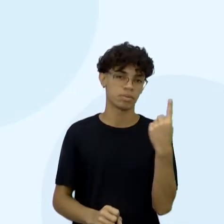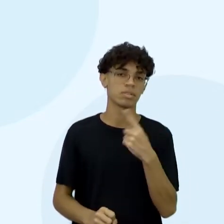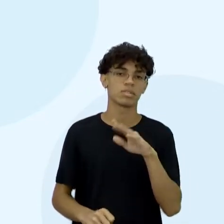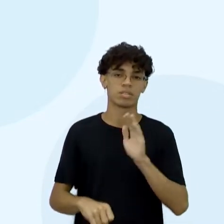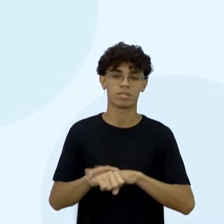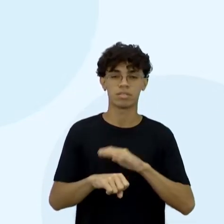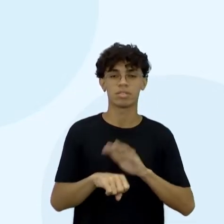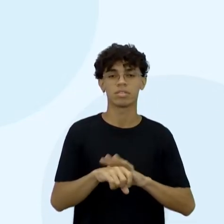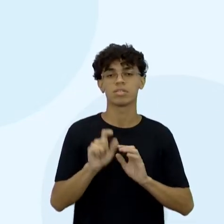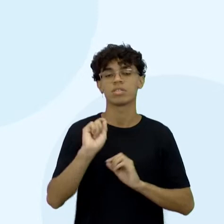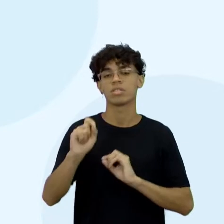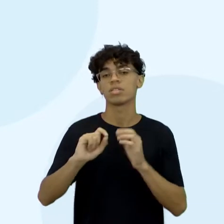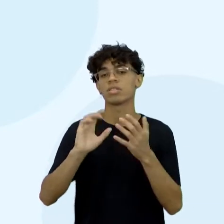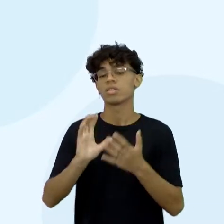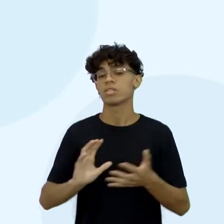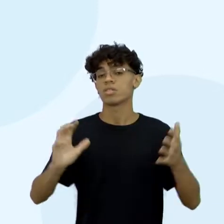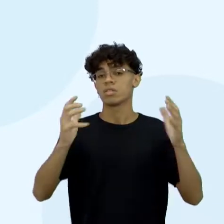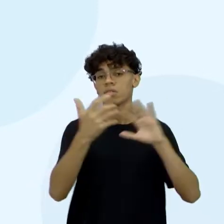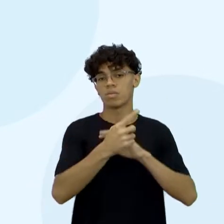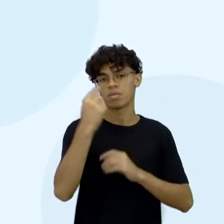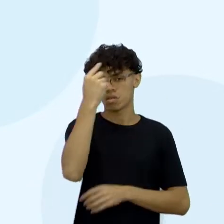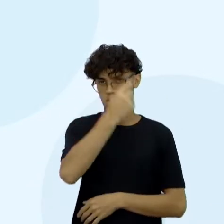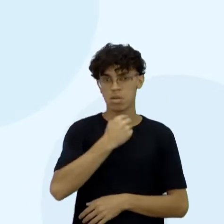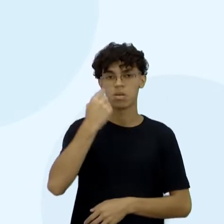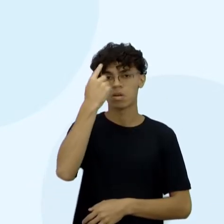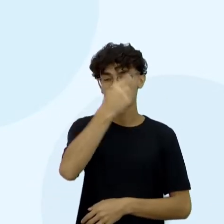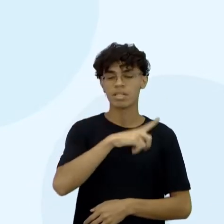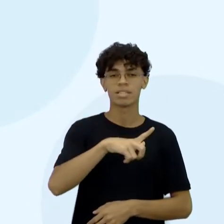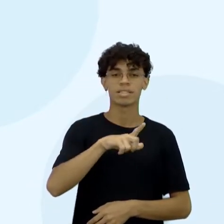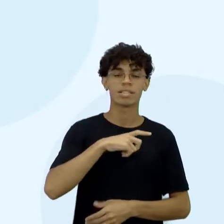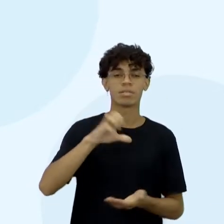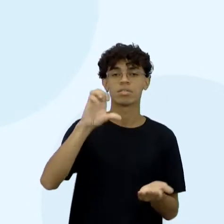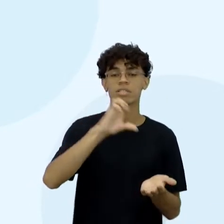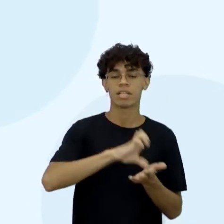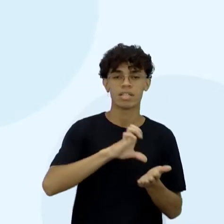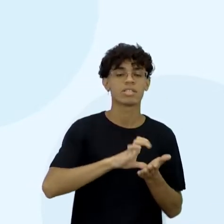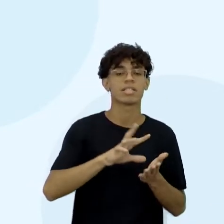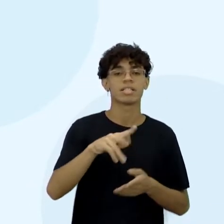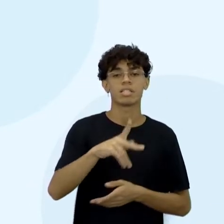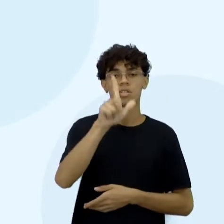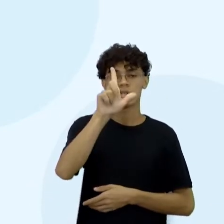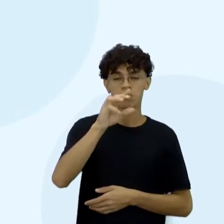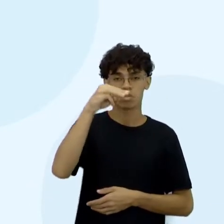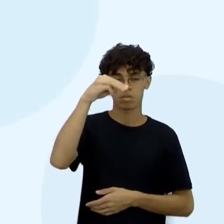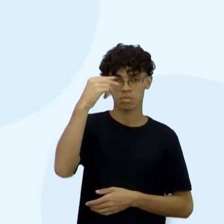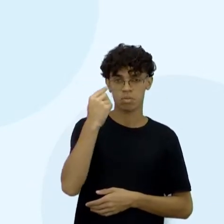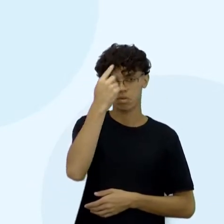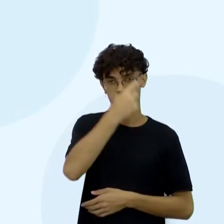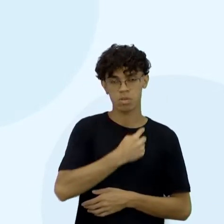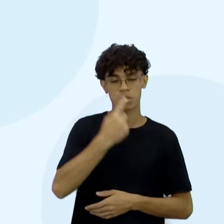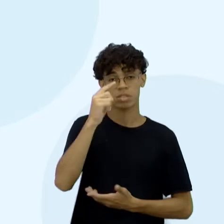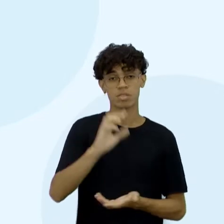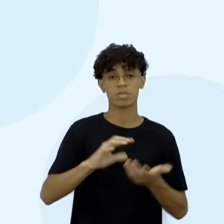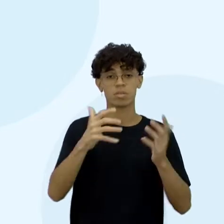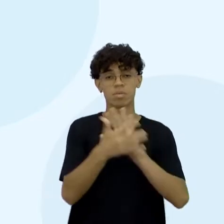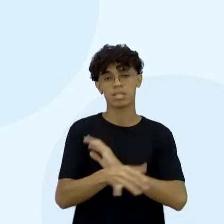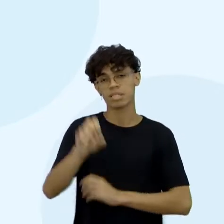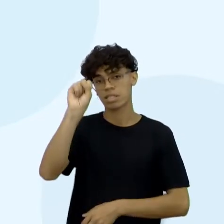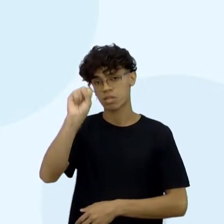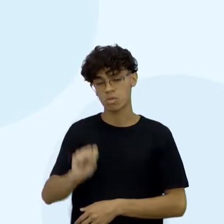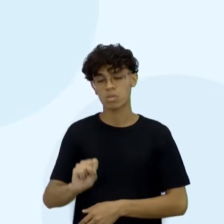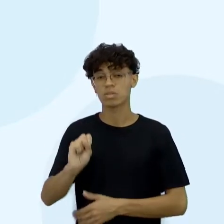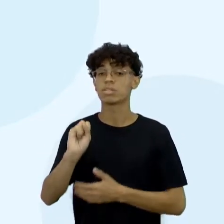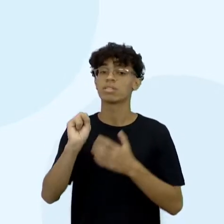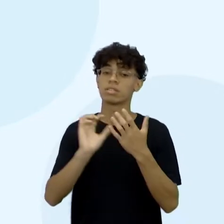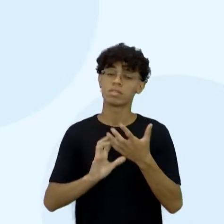é transformar, olha, veja que tem uma mistura, né, de unidades, quilômetros por hora em segundos. A gente fez uma